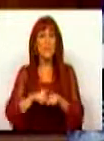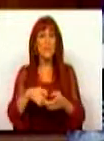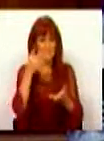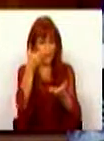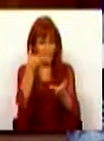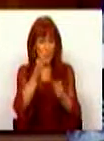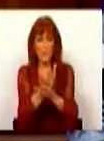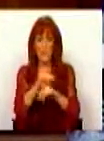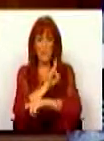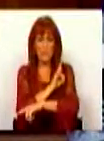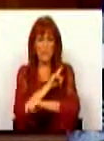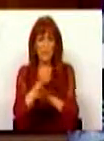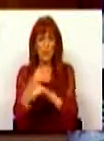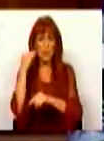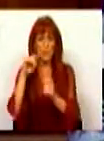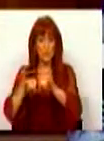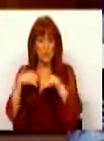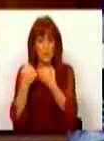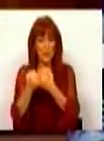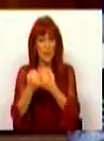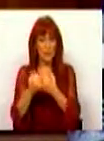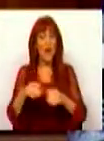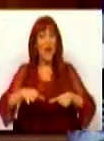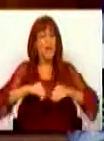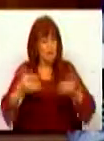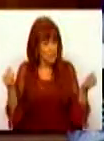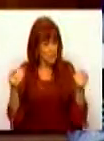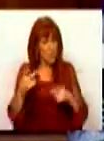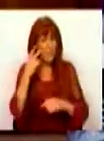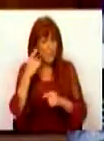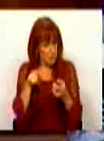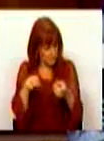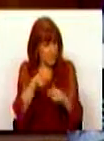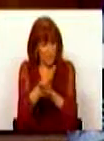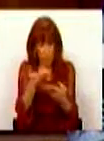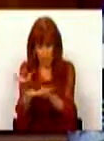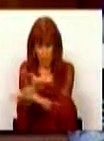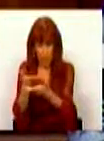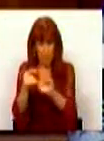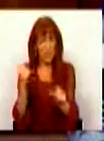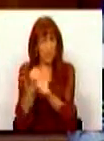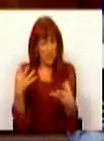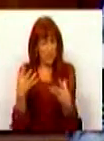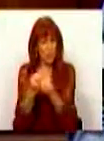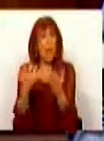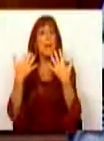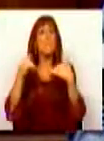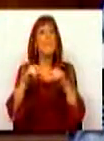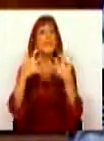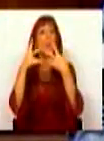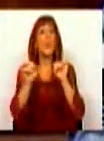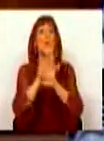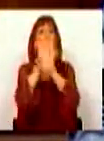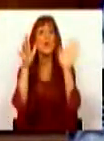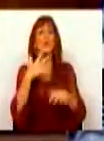lá, o setor privado e o setor social. Aceitámo-los, vivemos com esses setores, precisamos trabalhar com eles, mas com transparência,